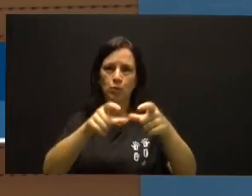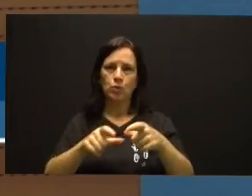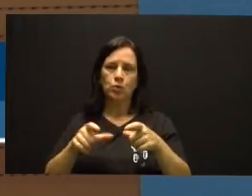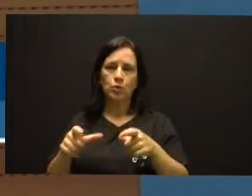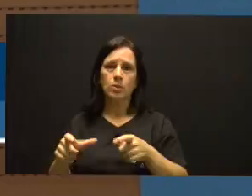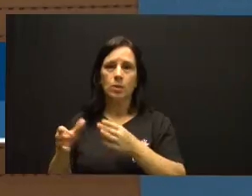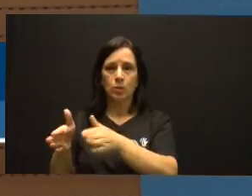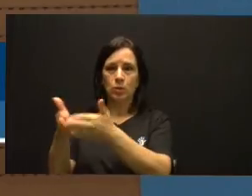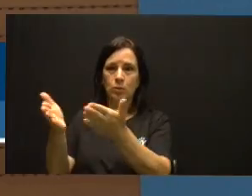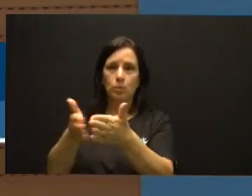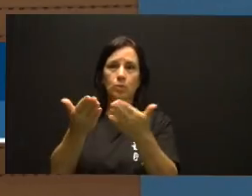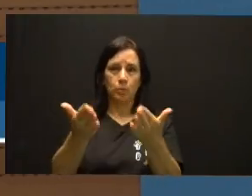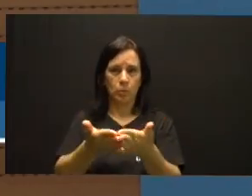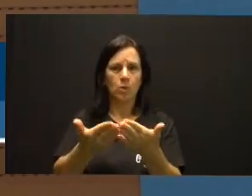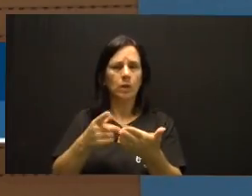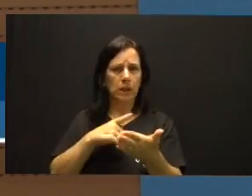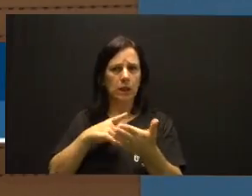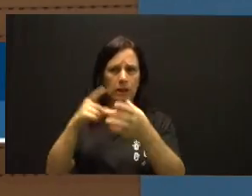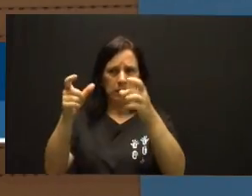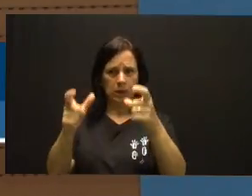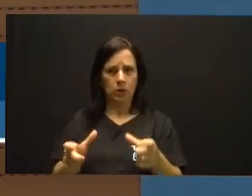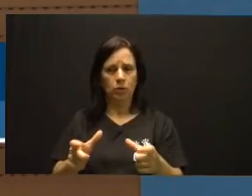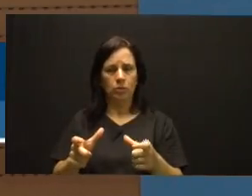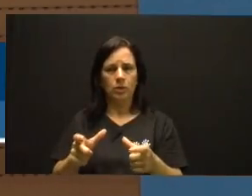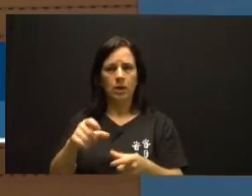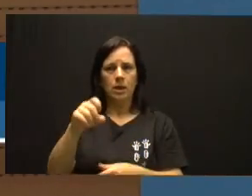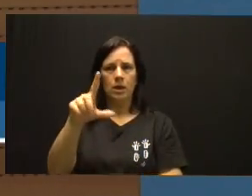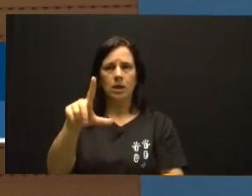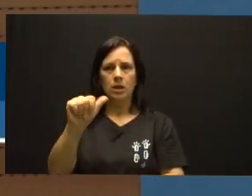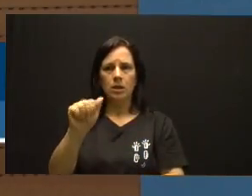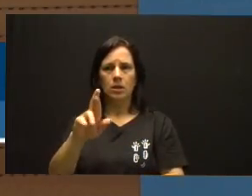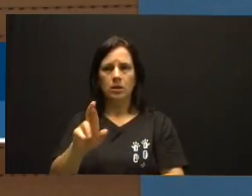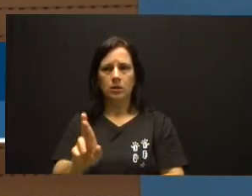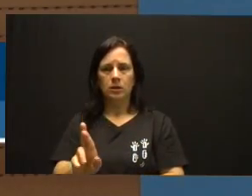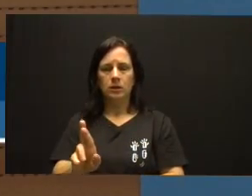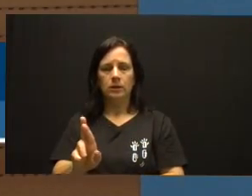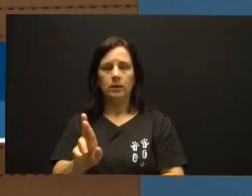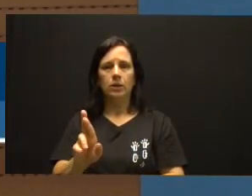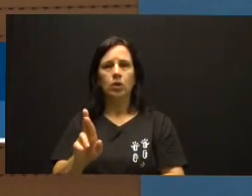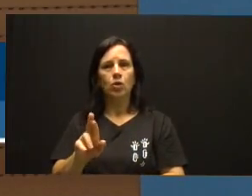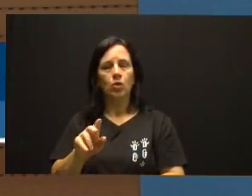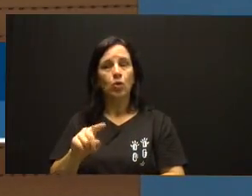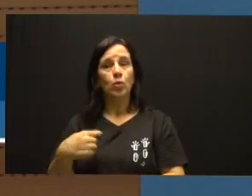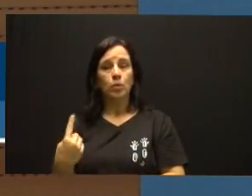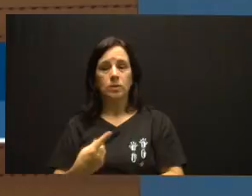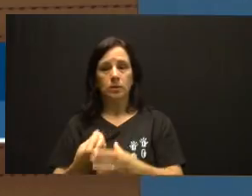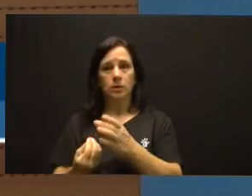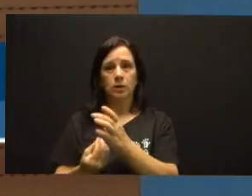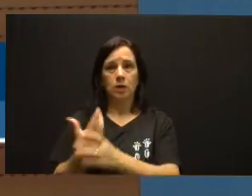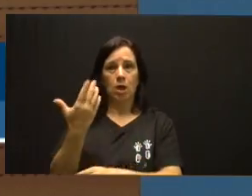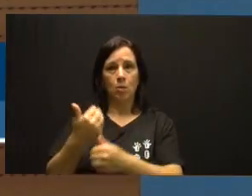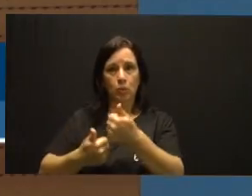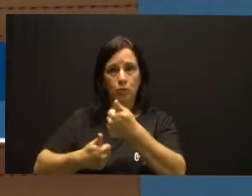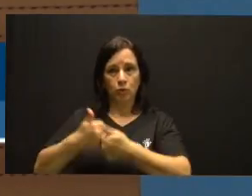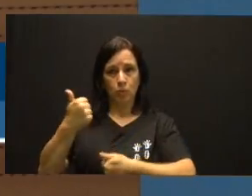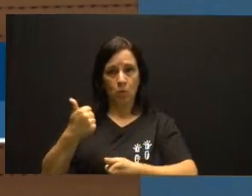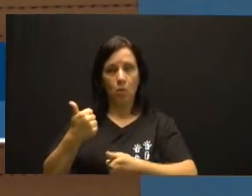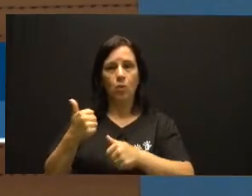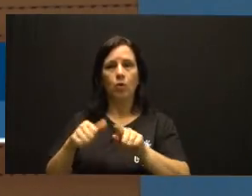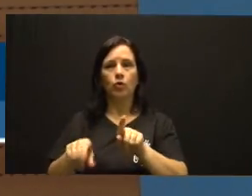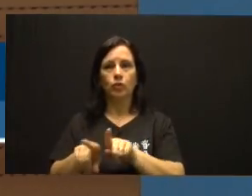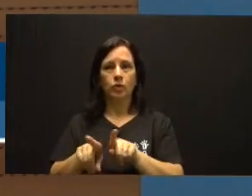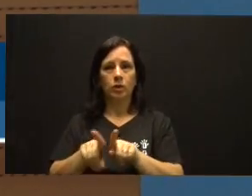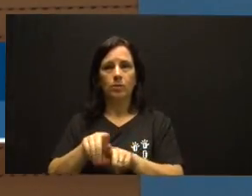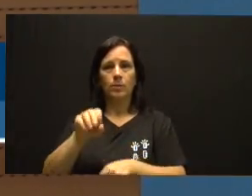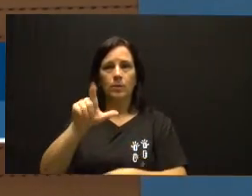ali há espaço para isso. Então, é aquilo que eu sempre falo, se você criar esporte, lazer, ou até mesmo uma